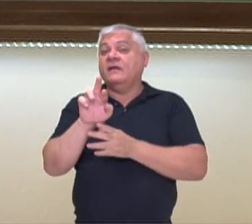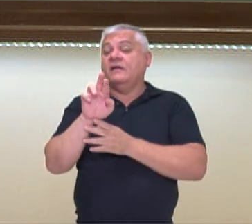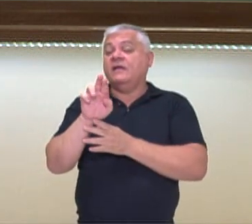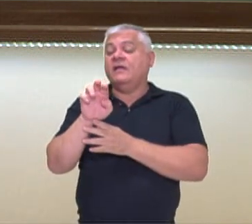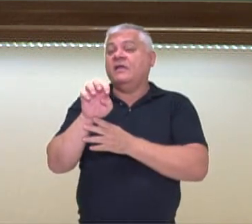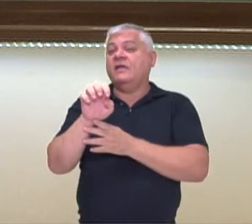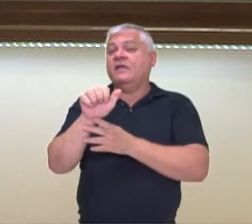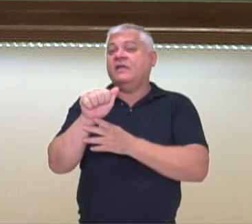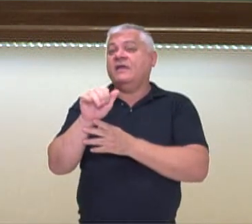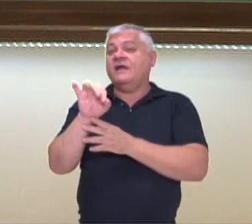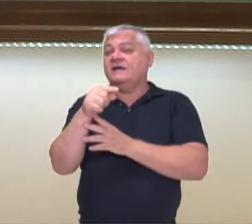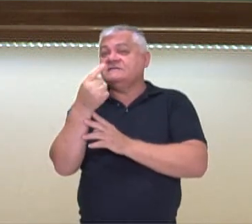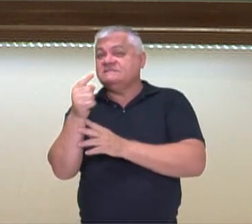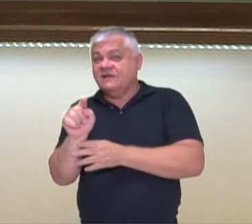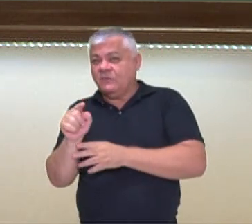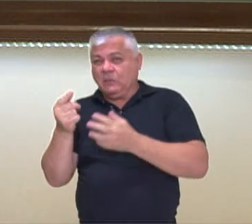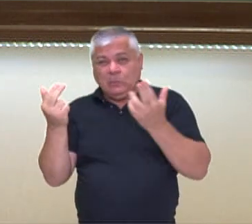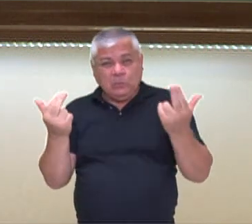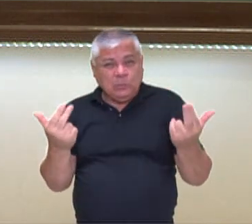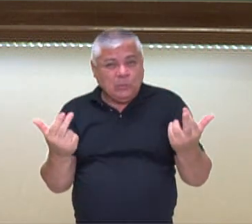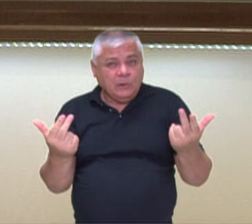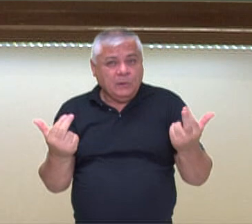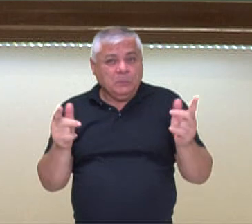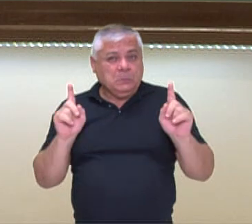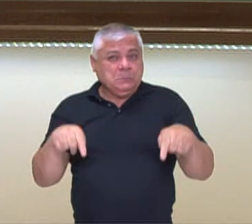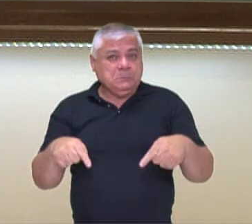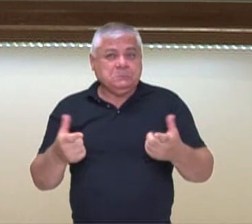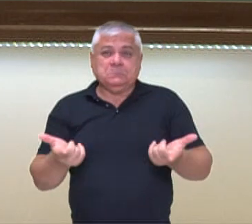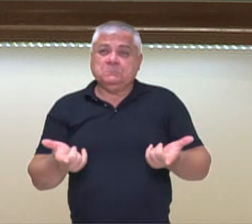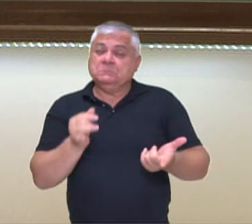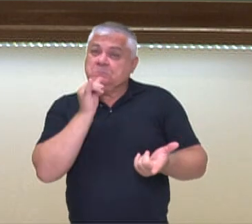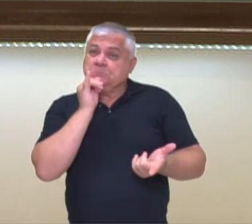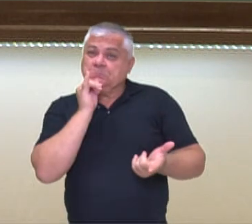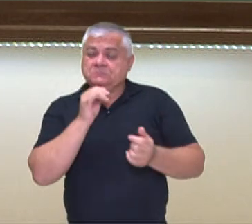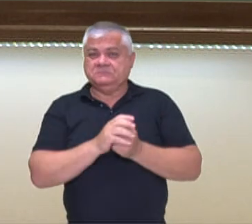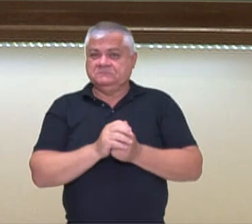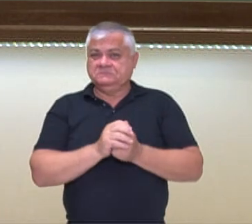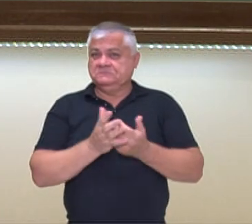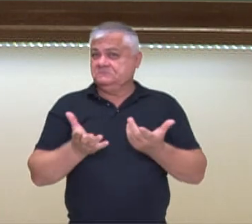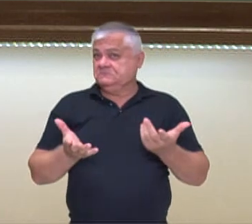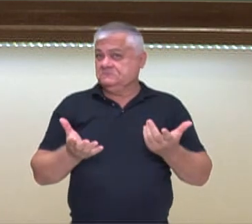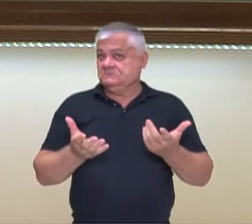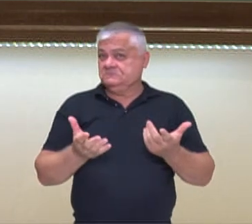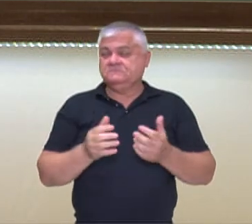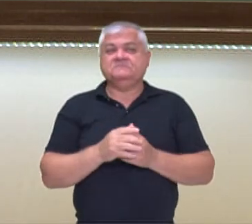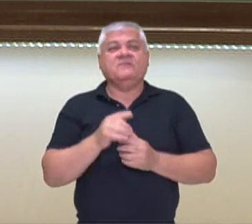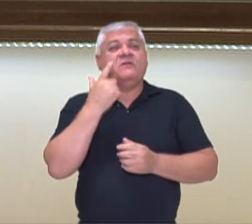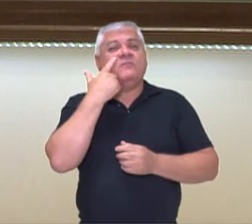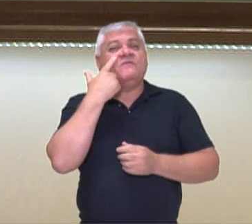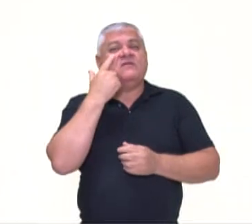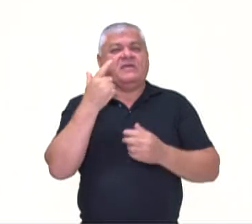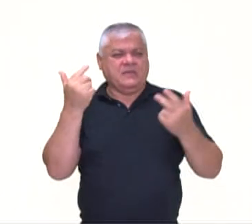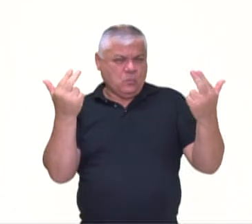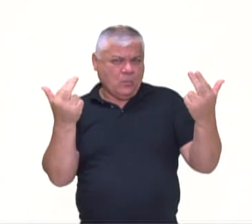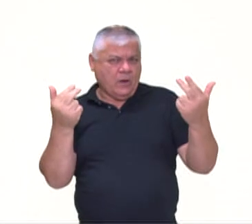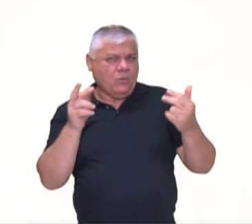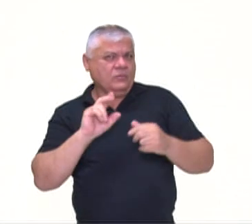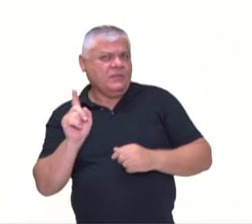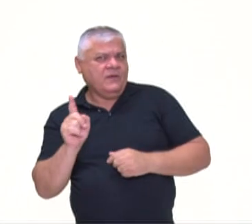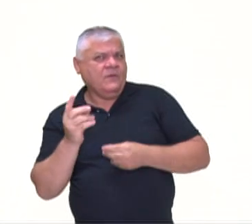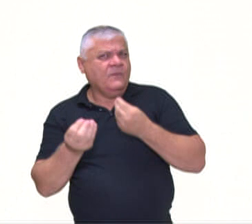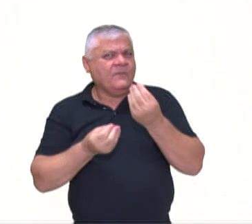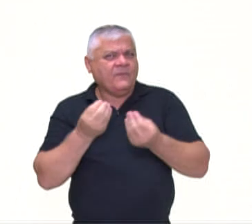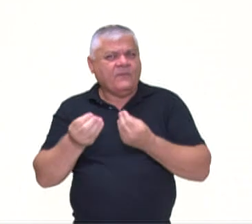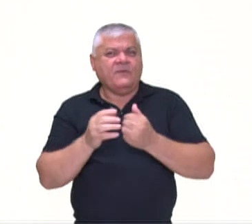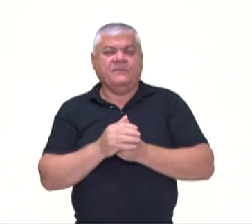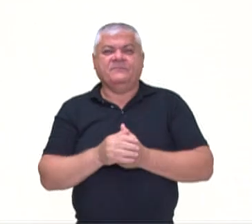nossa pergunta número 1? Será que reação e equação química são iguais? Então, vamos dar uma olhadinha. Quando nós falamos